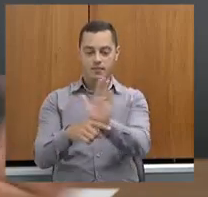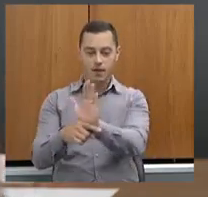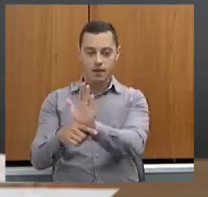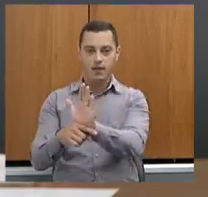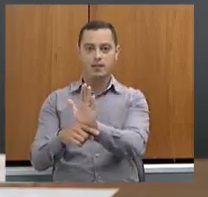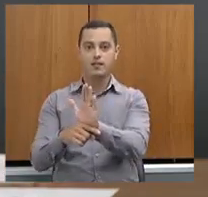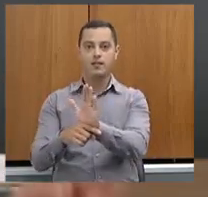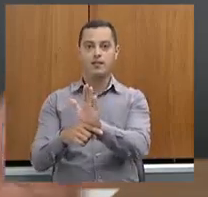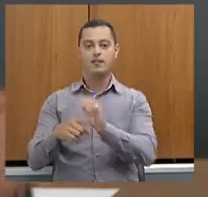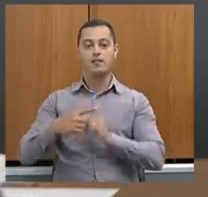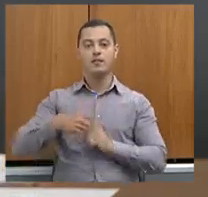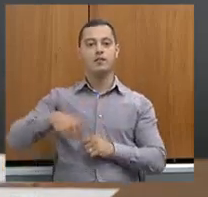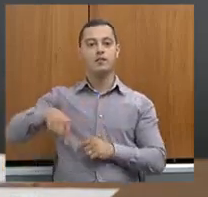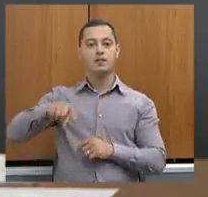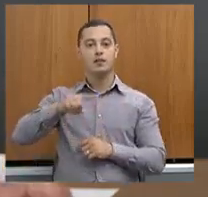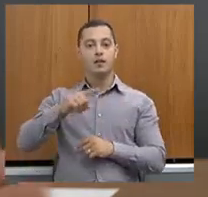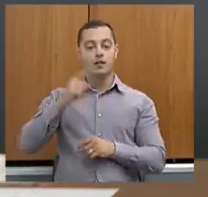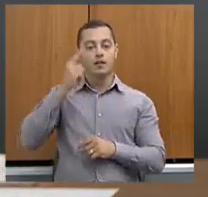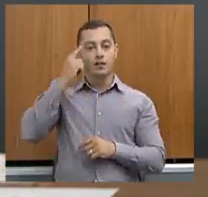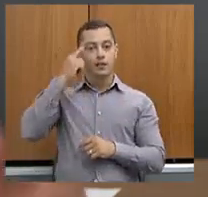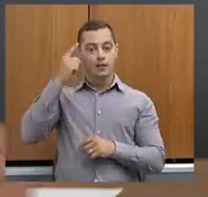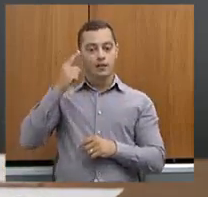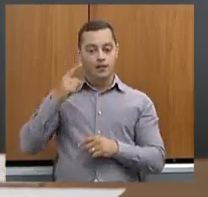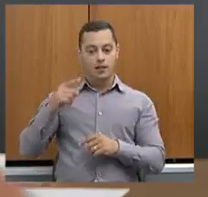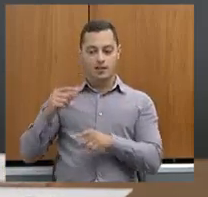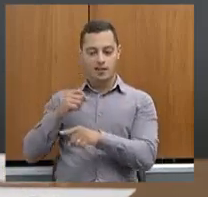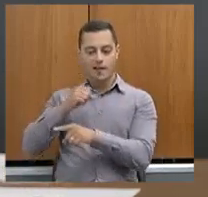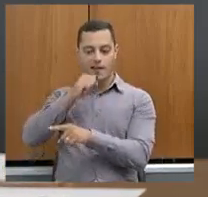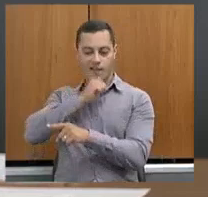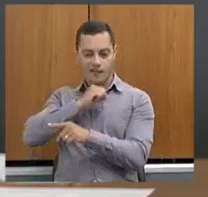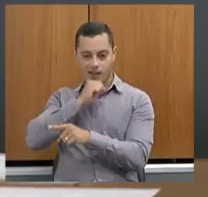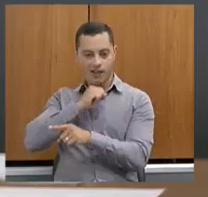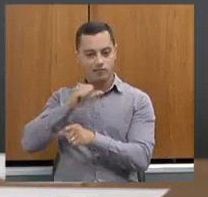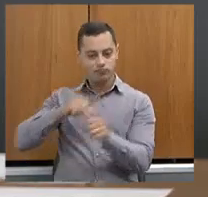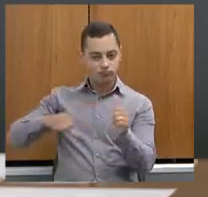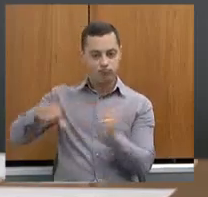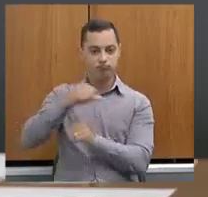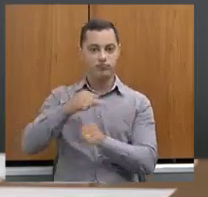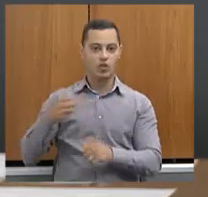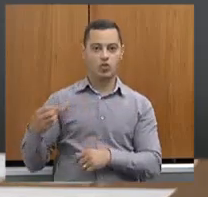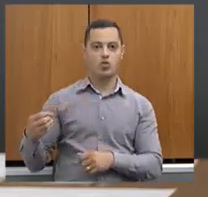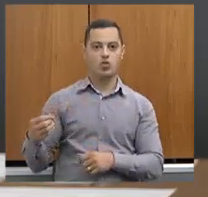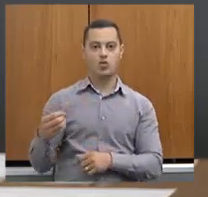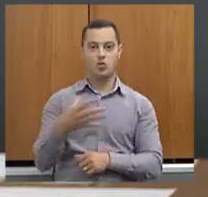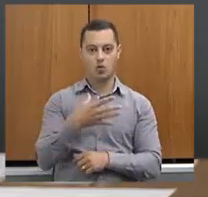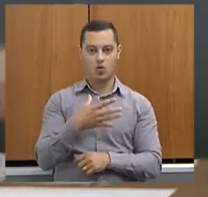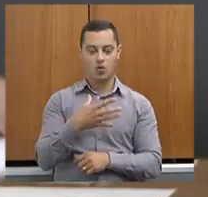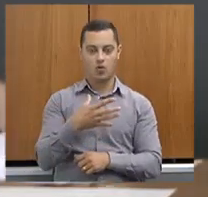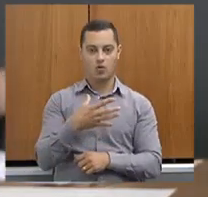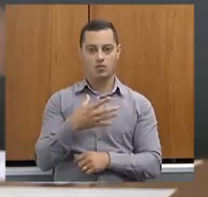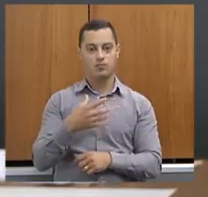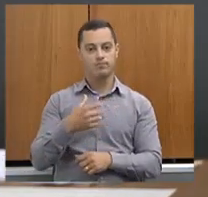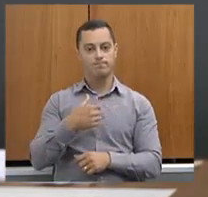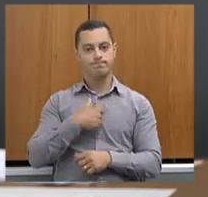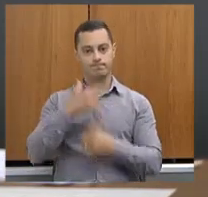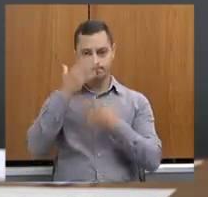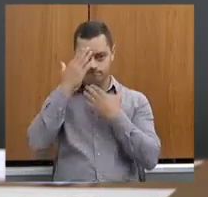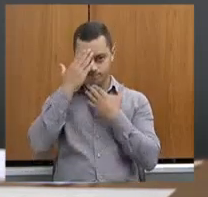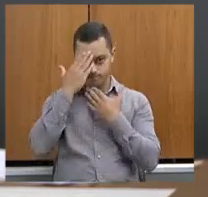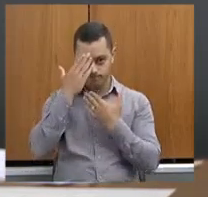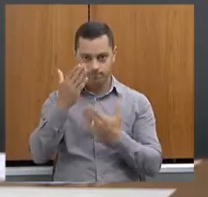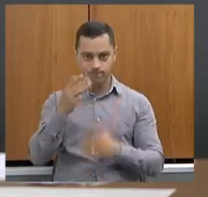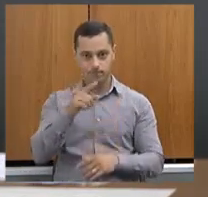nós estamos renovando a frota das nossas unidades antigas fica aqui então a minha gratidão